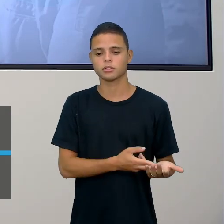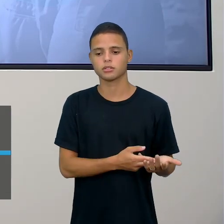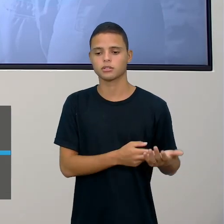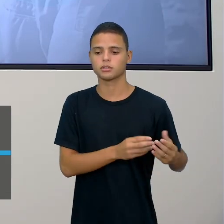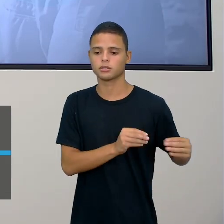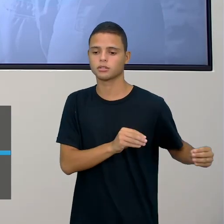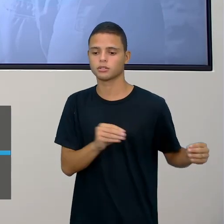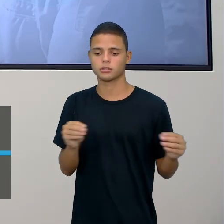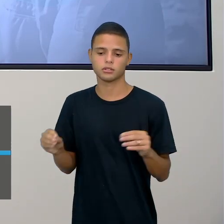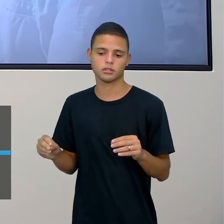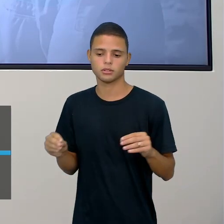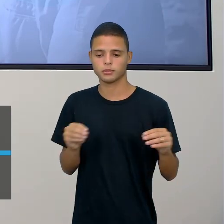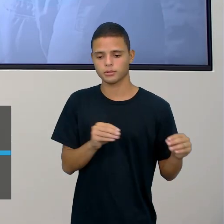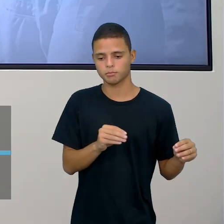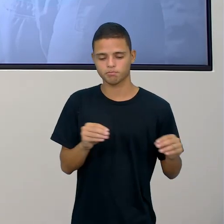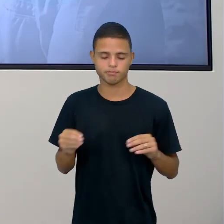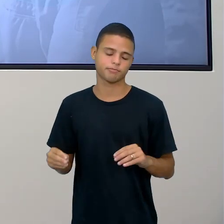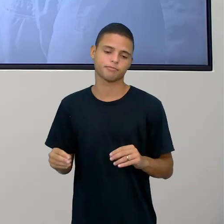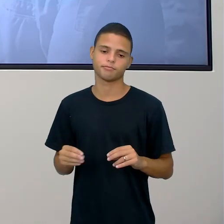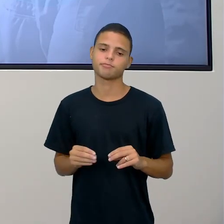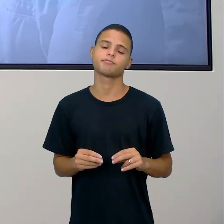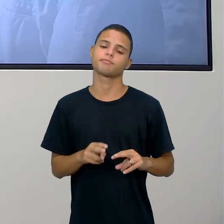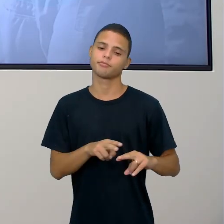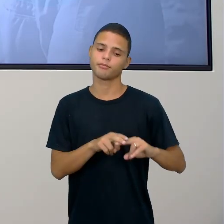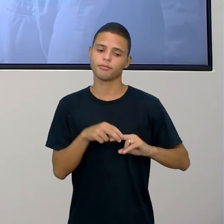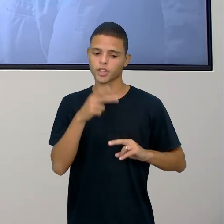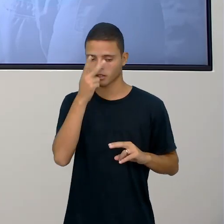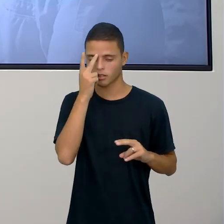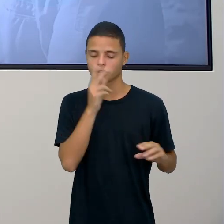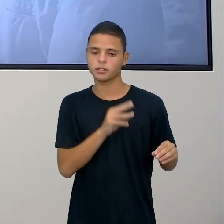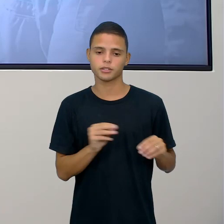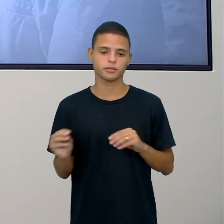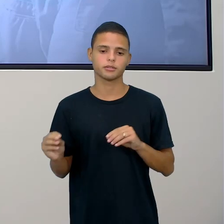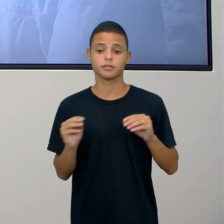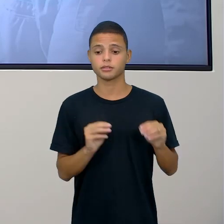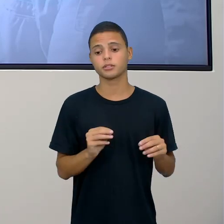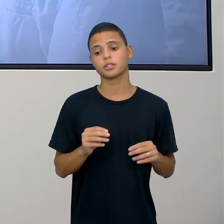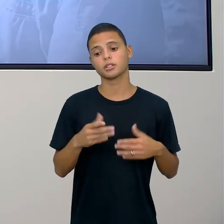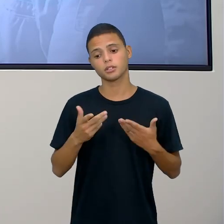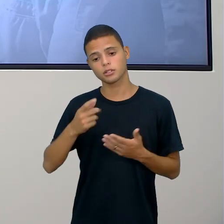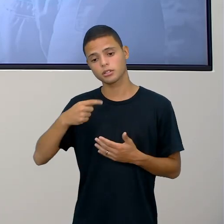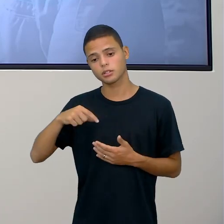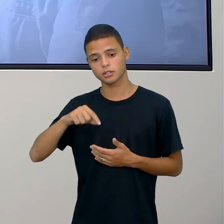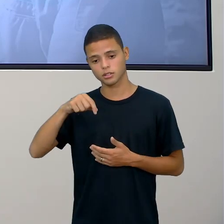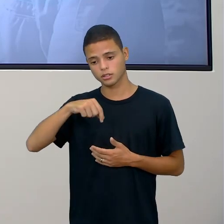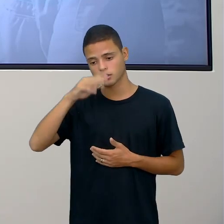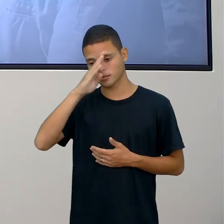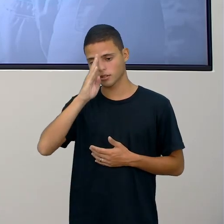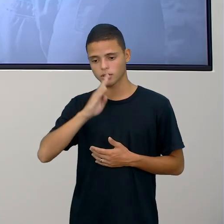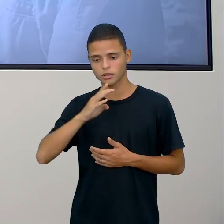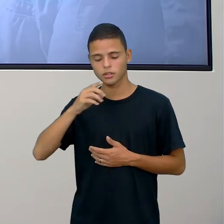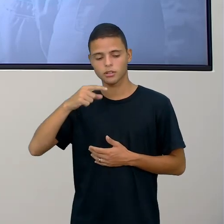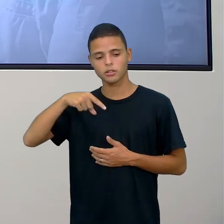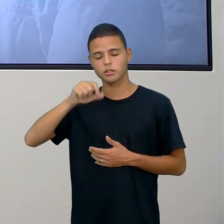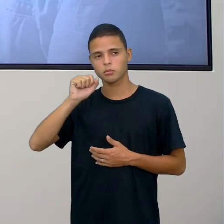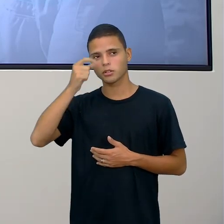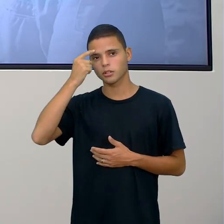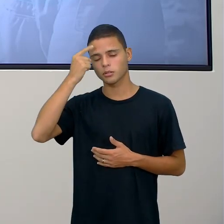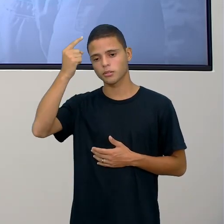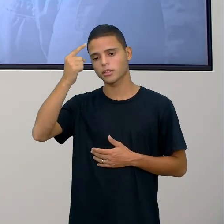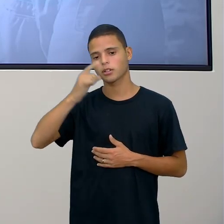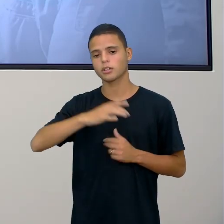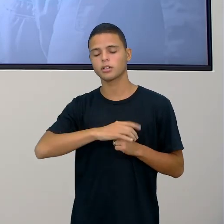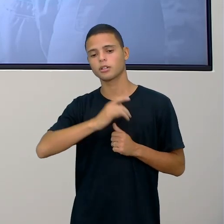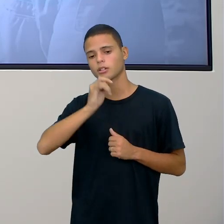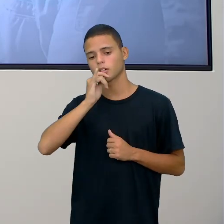migração. Então, pessoal, a gente falando aqui no caso do Brasil, a gente pode pensar